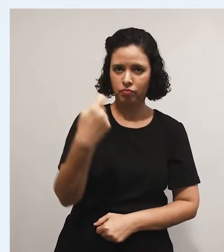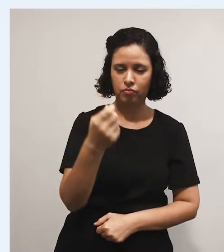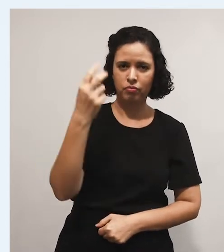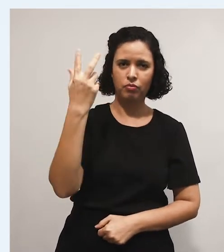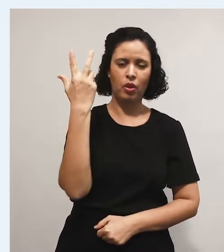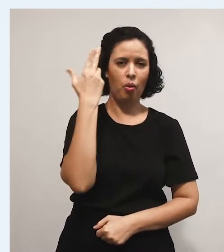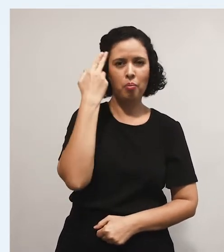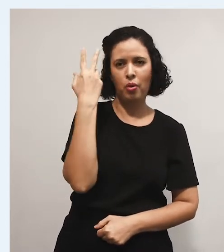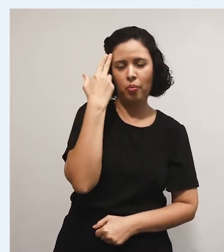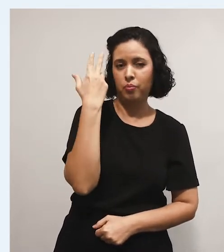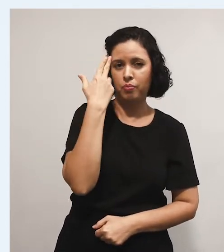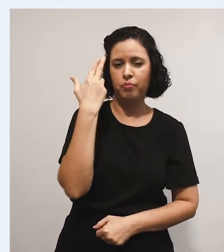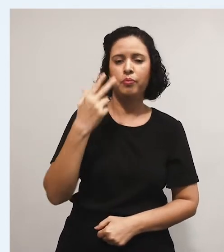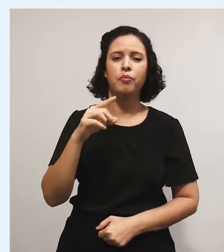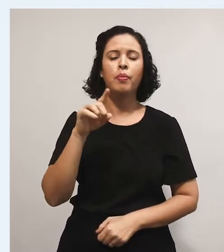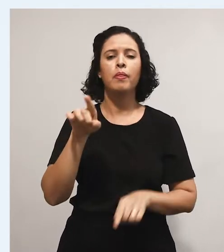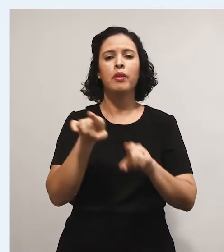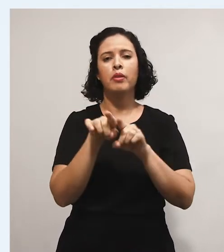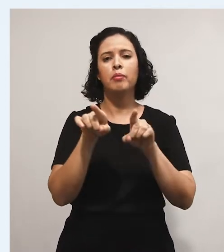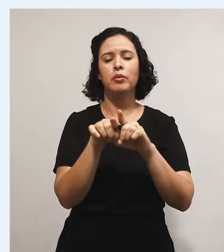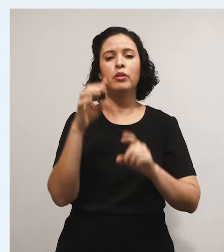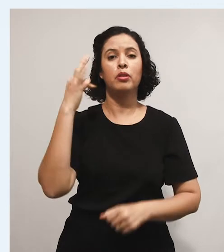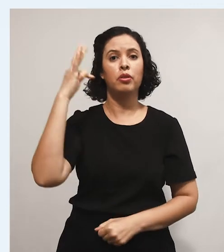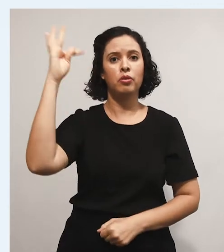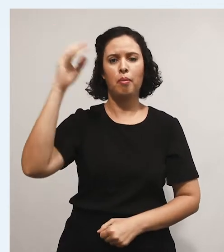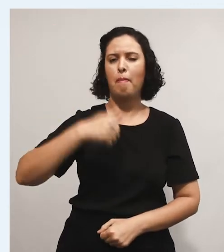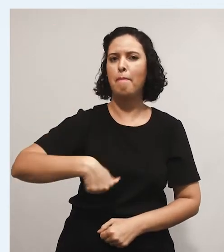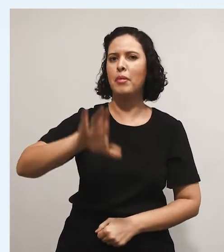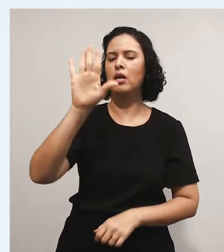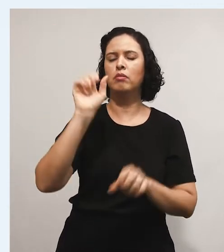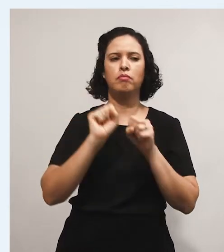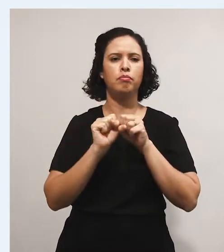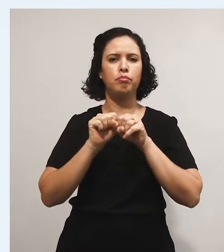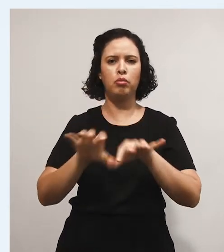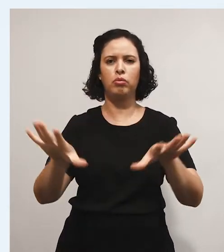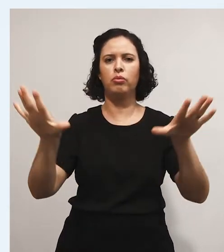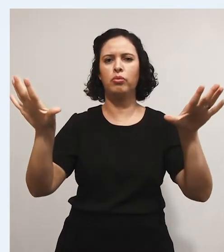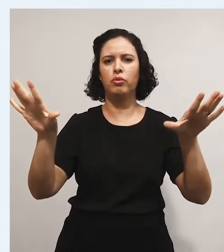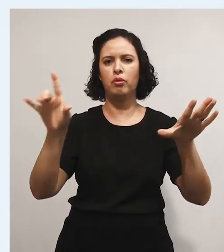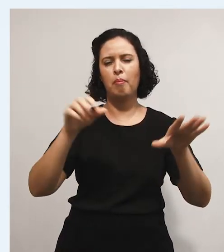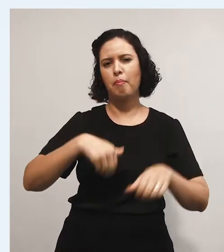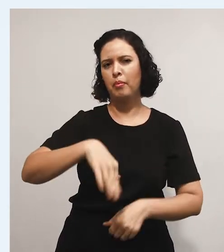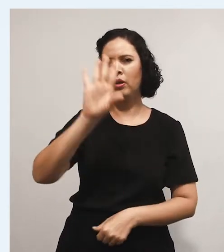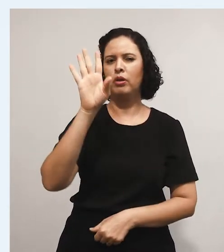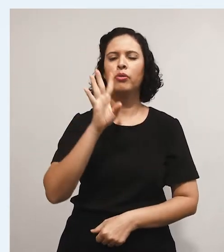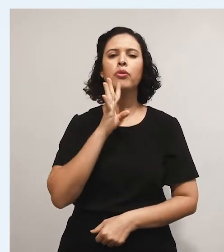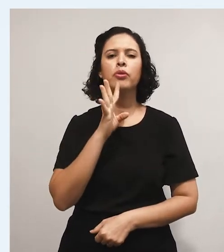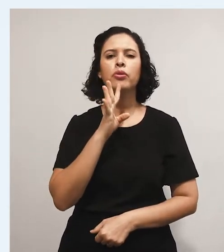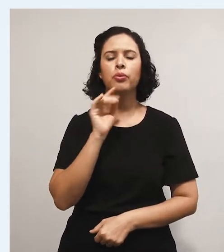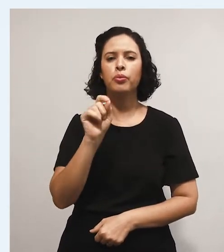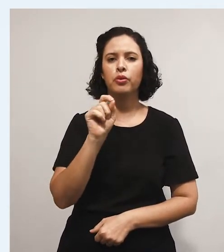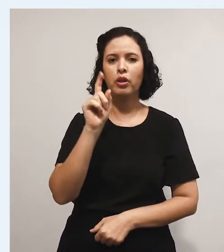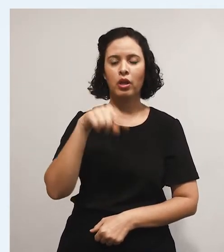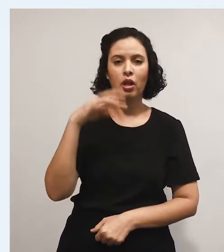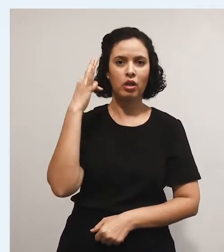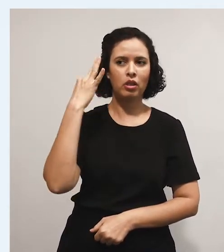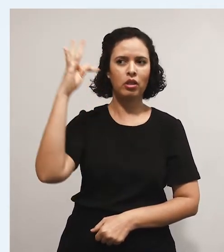natureza. Ou a teoria que é a mais difundida, a mais conhecida, que é chamada de a